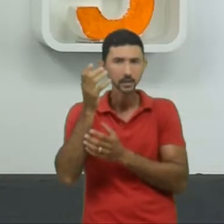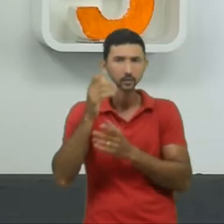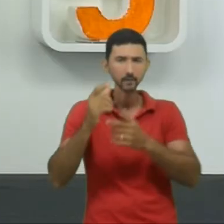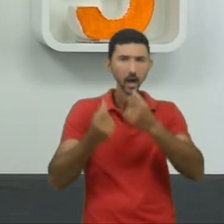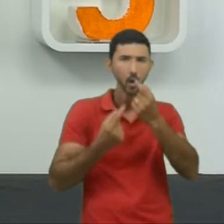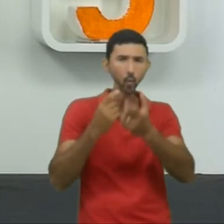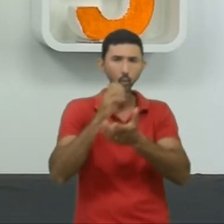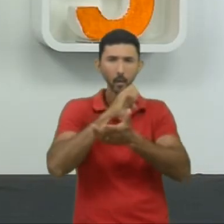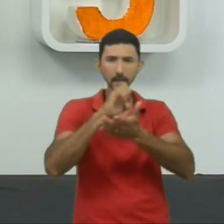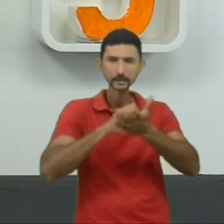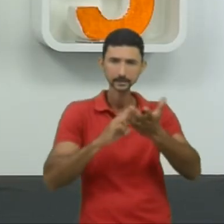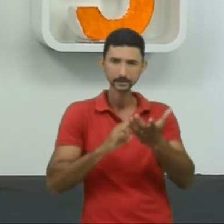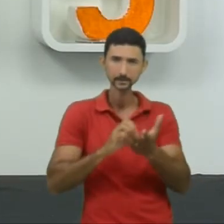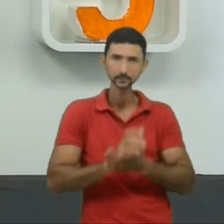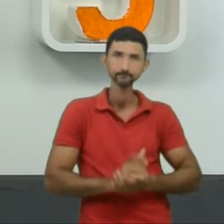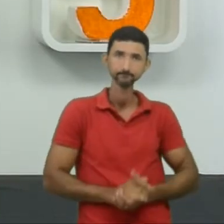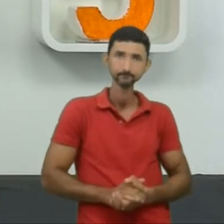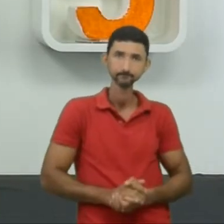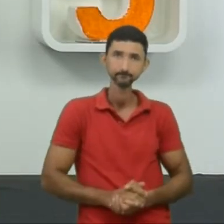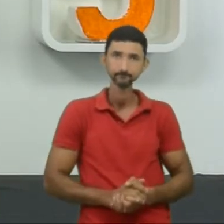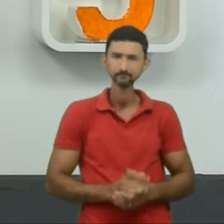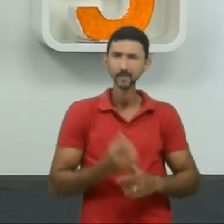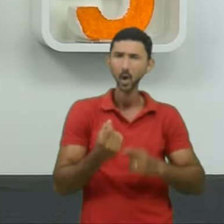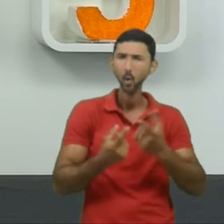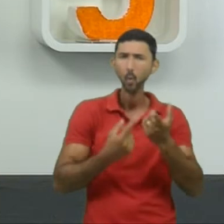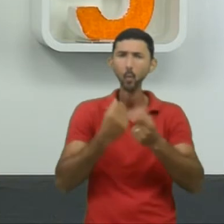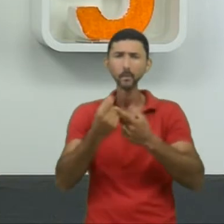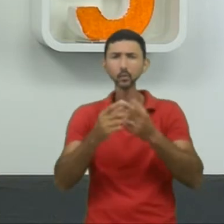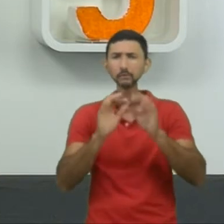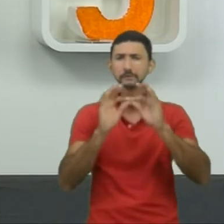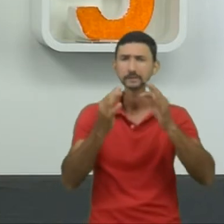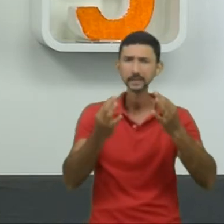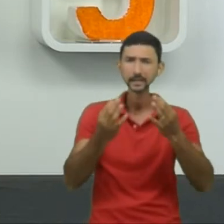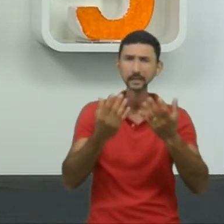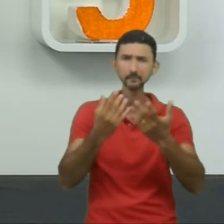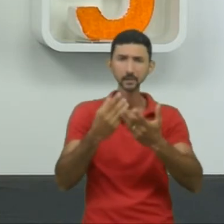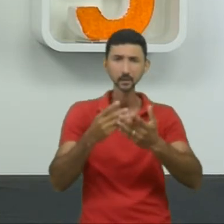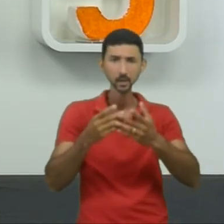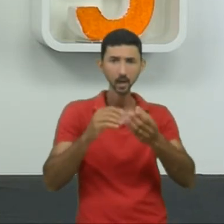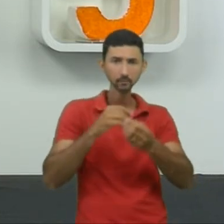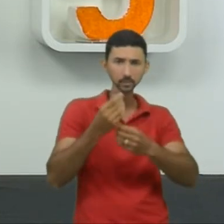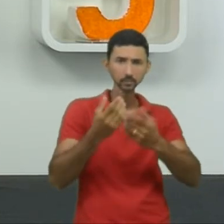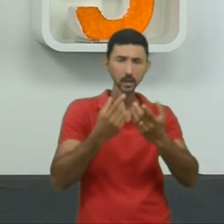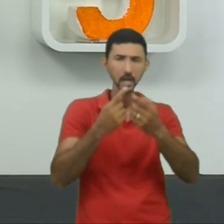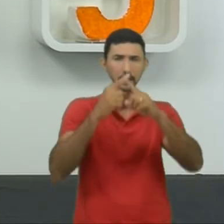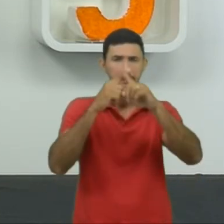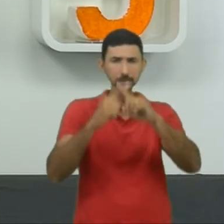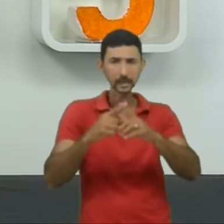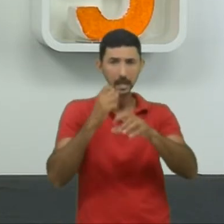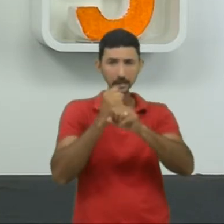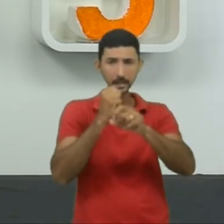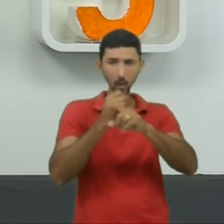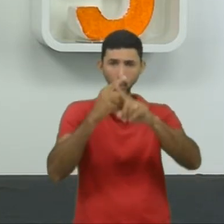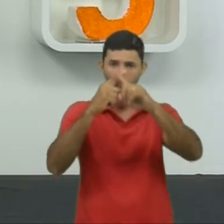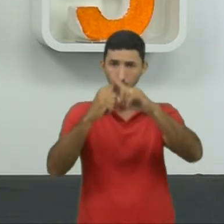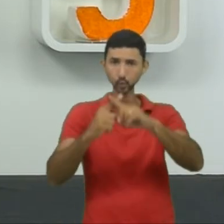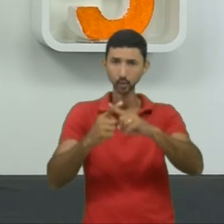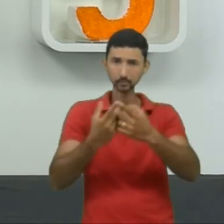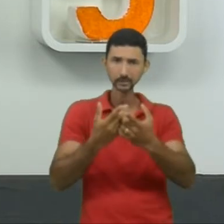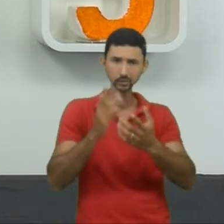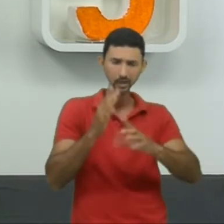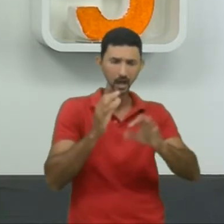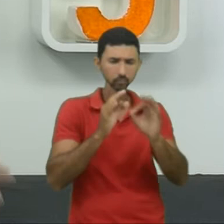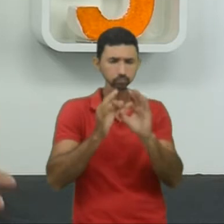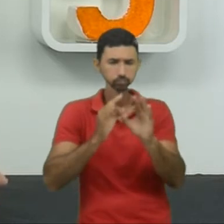alguns problemas, certo? Algumas situações bem simples, envolvendo o princípio da contagem, que a gente chama de